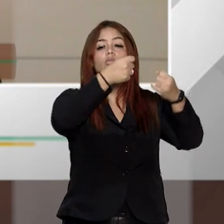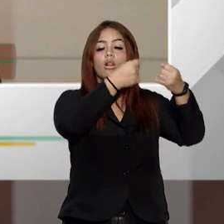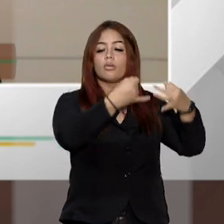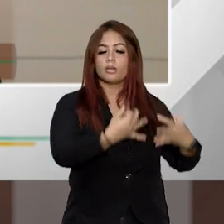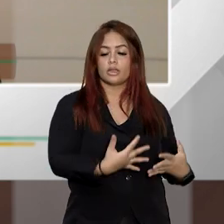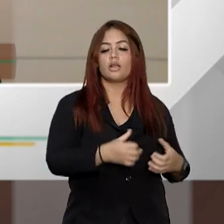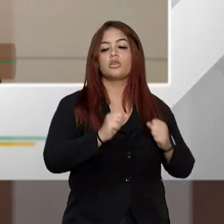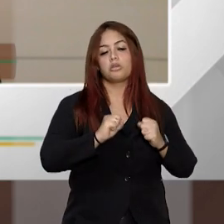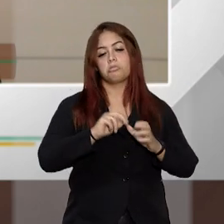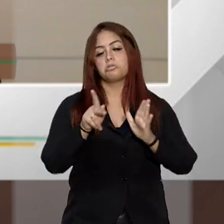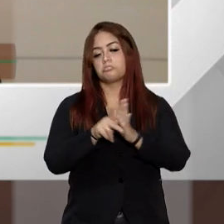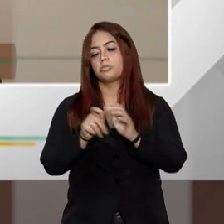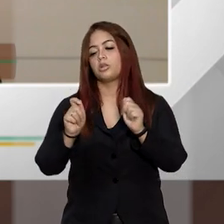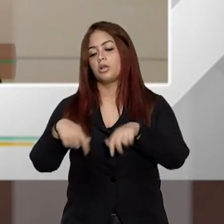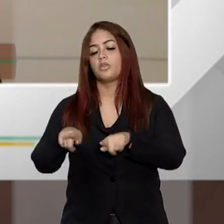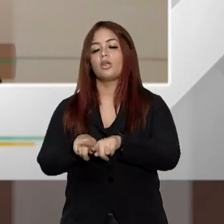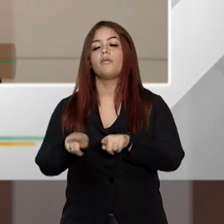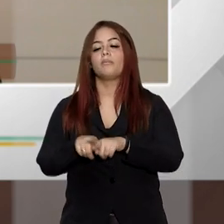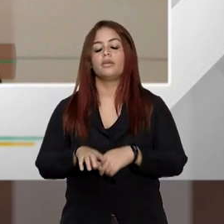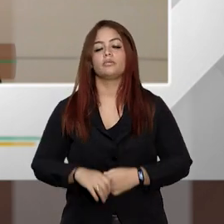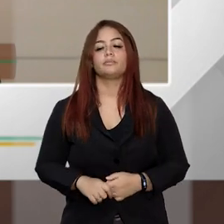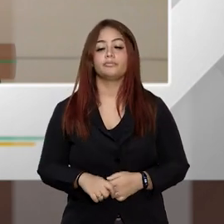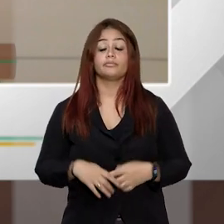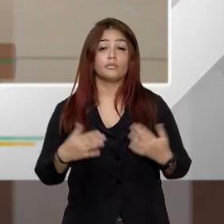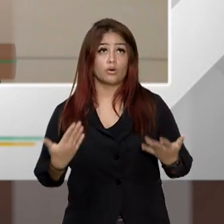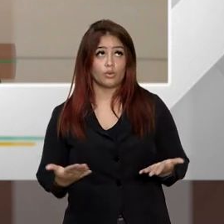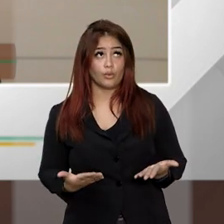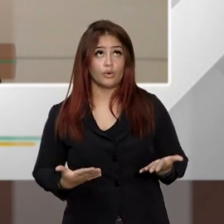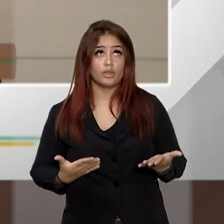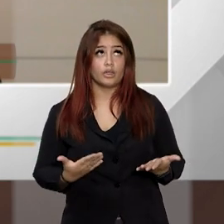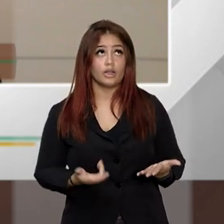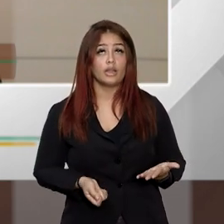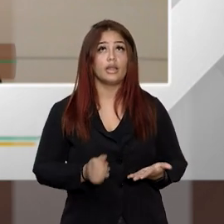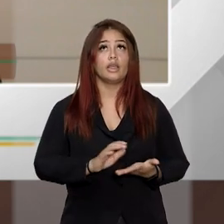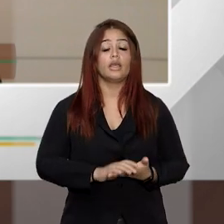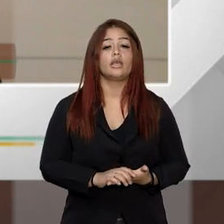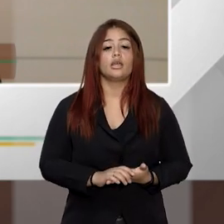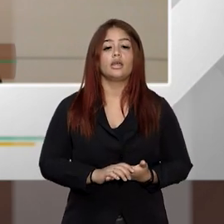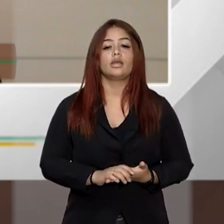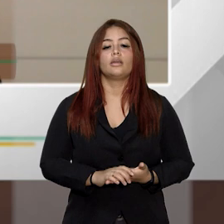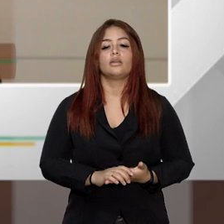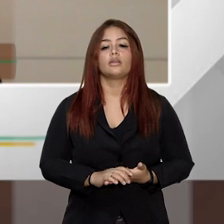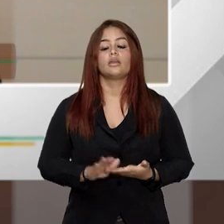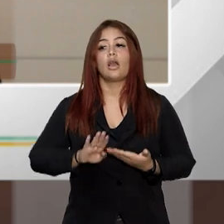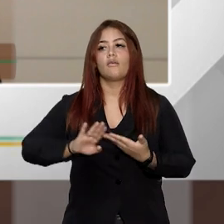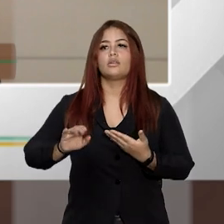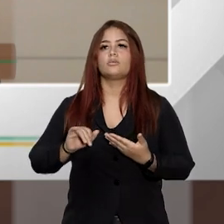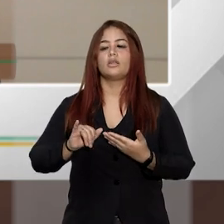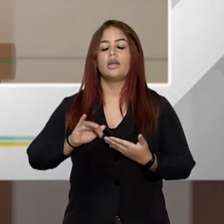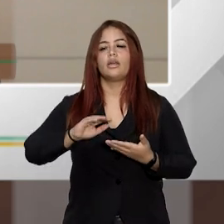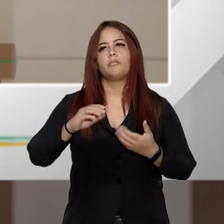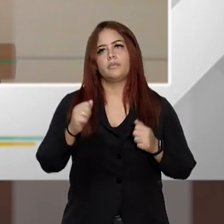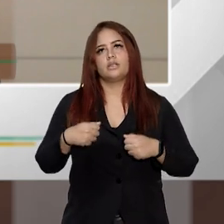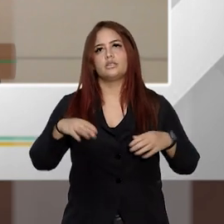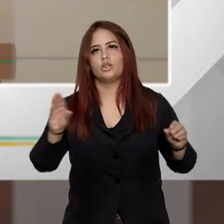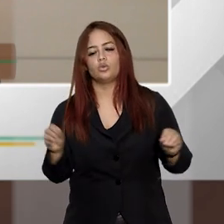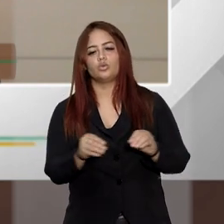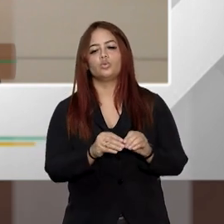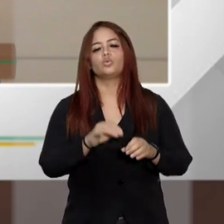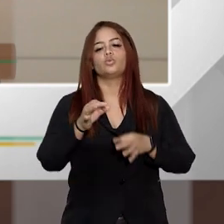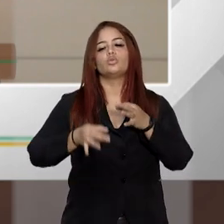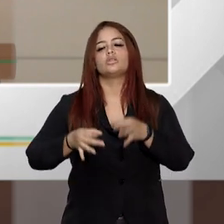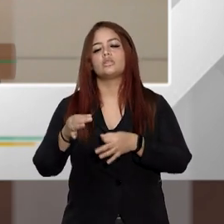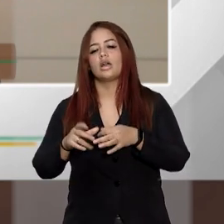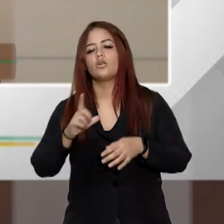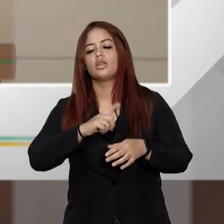podem ser legitimados ativos. Agora, em prol da inafastabilidade do judiciário, existe até uma